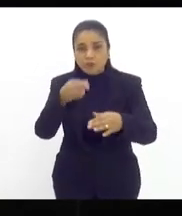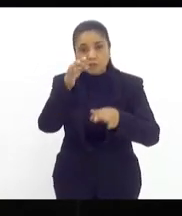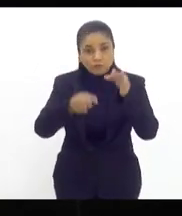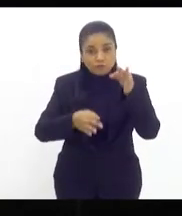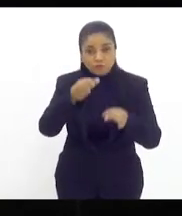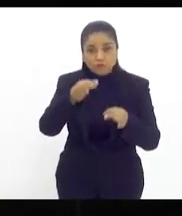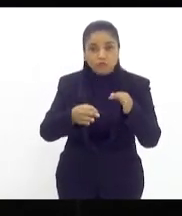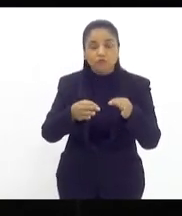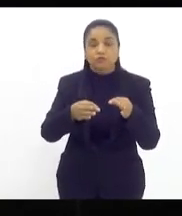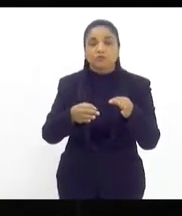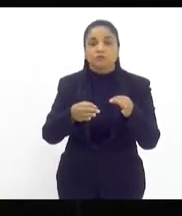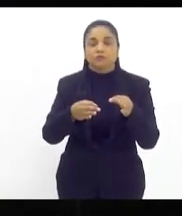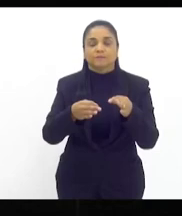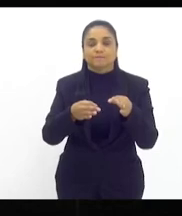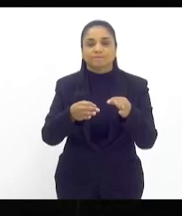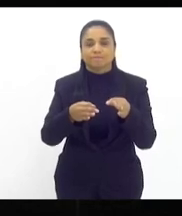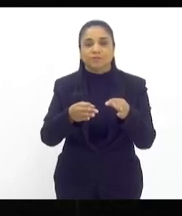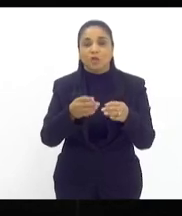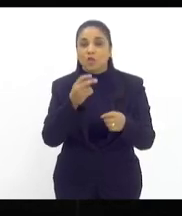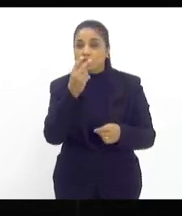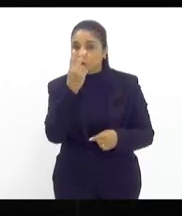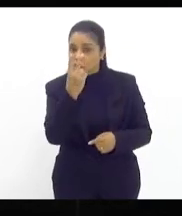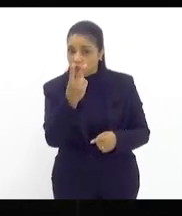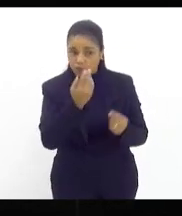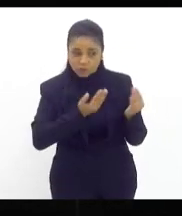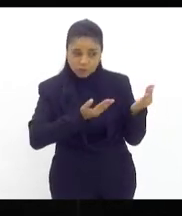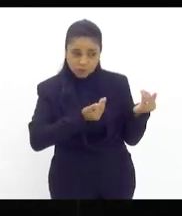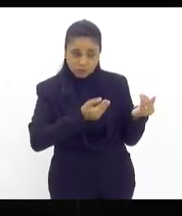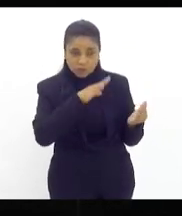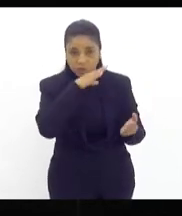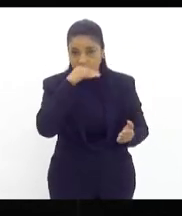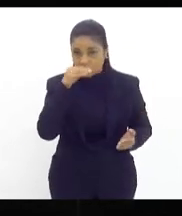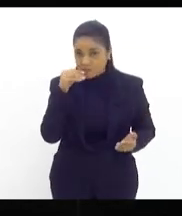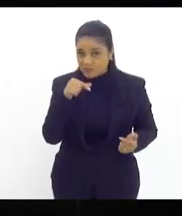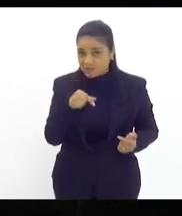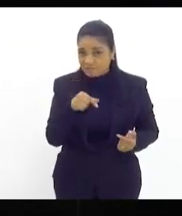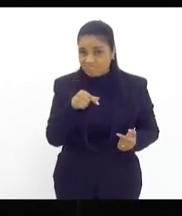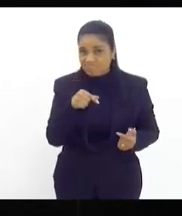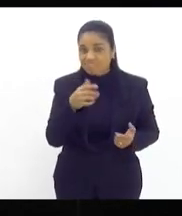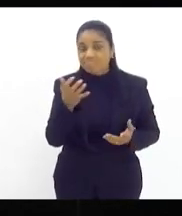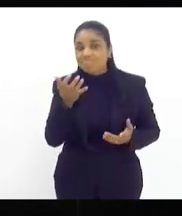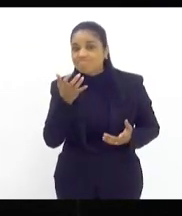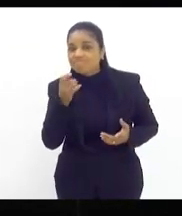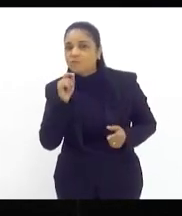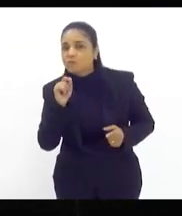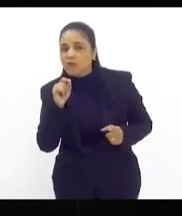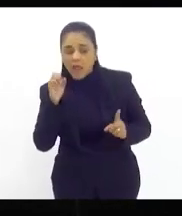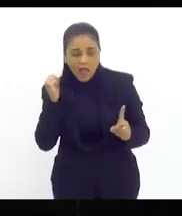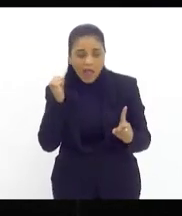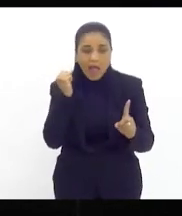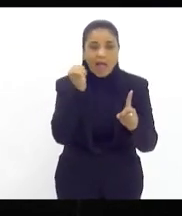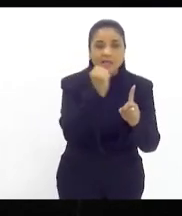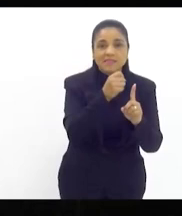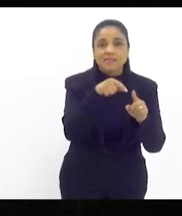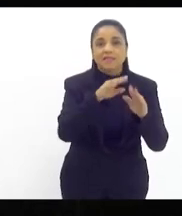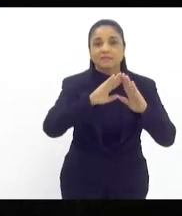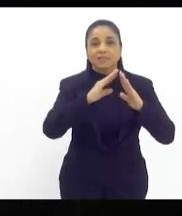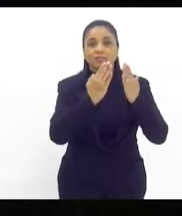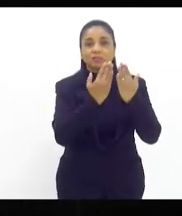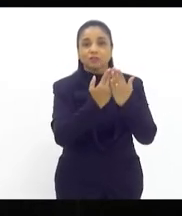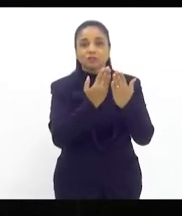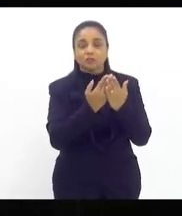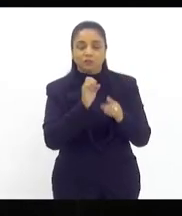que desarticulou dois adolescentes que queriam promover um ataque numa escola do estado do Rio de Janeiro